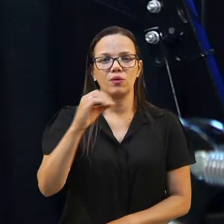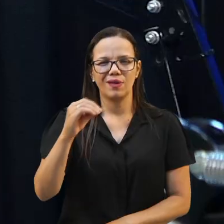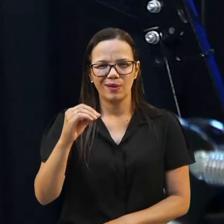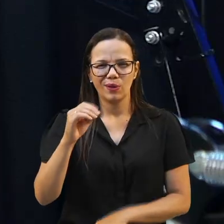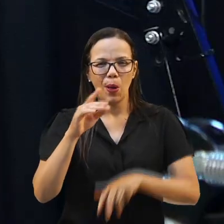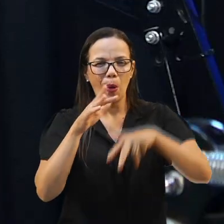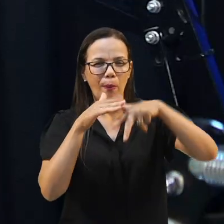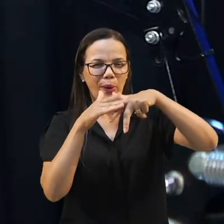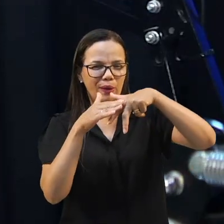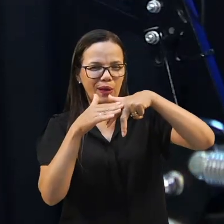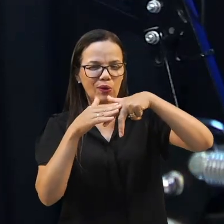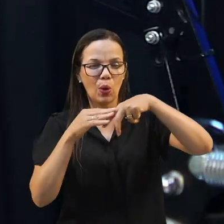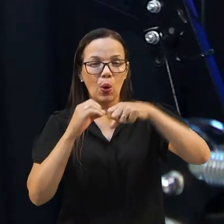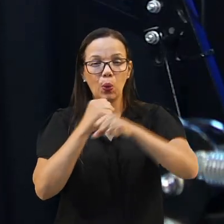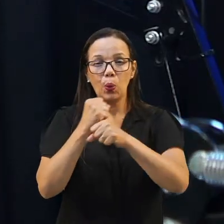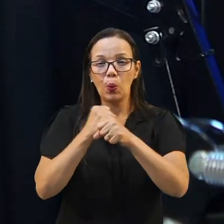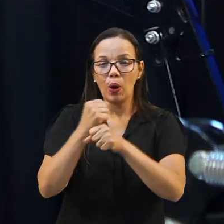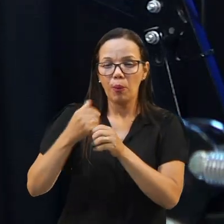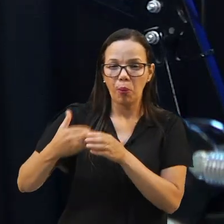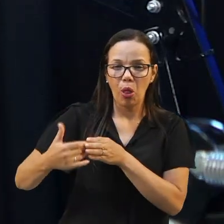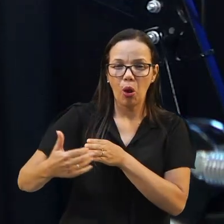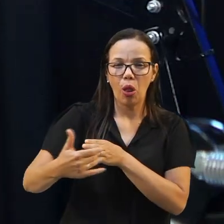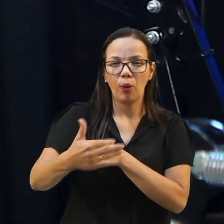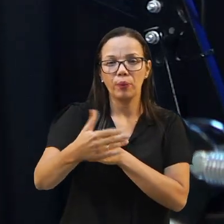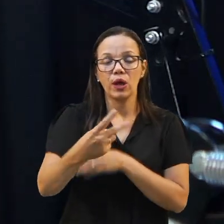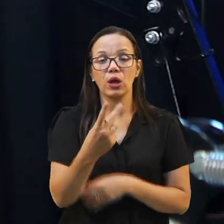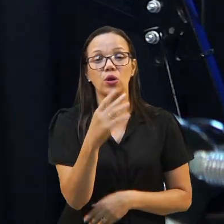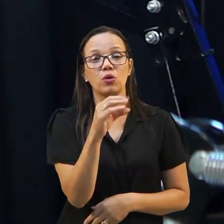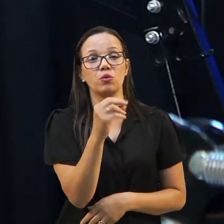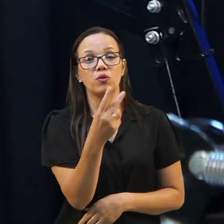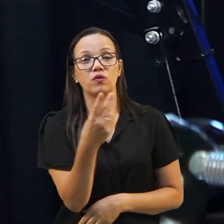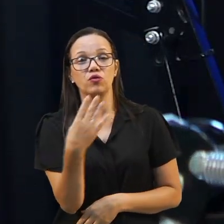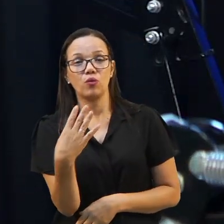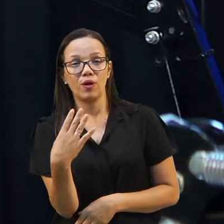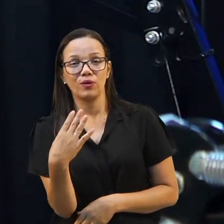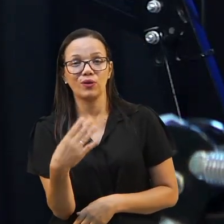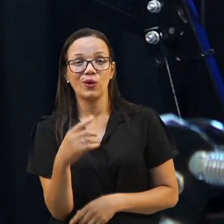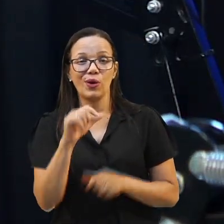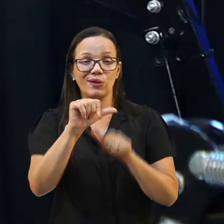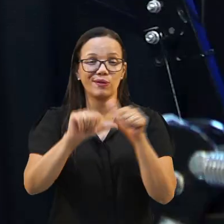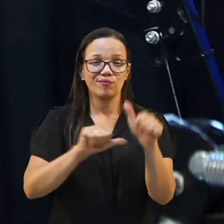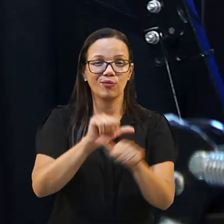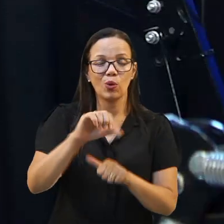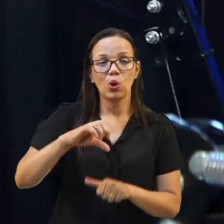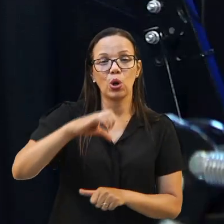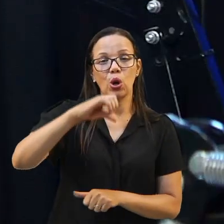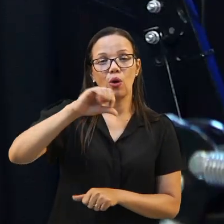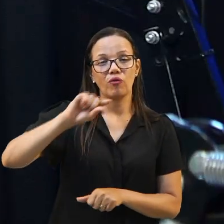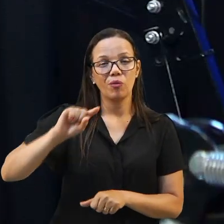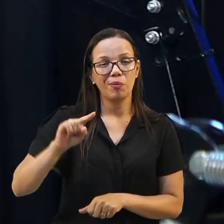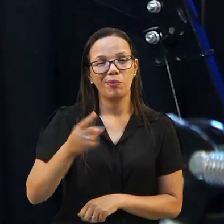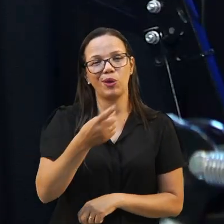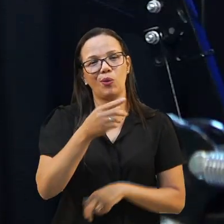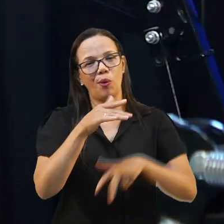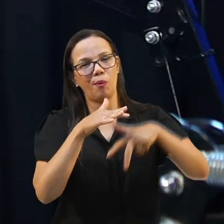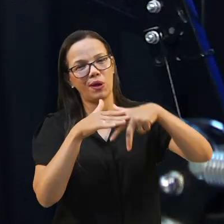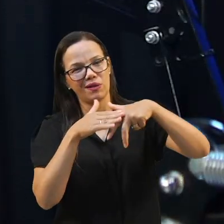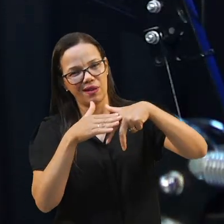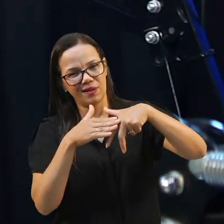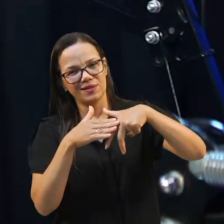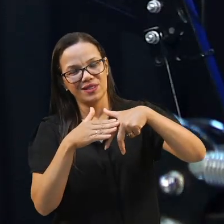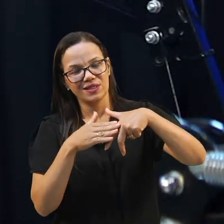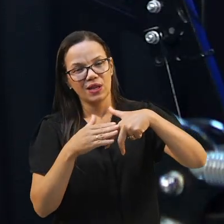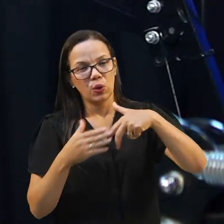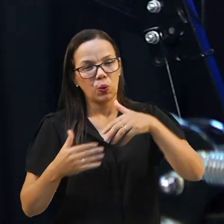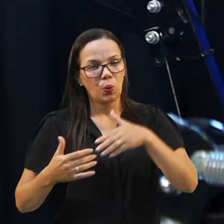ao longo do ano. Em 2024, esse número virou 9.000 pacientes ao longo do ano.